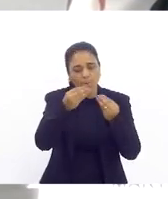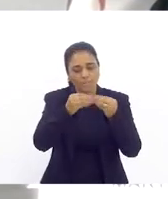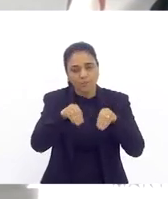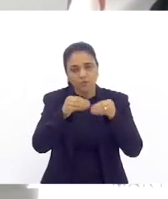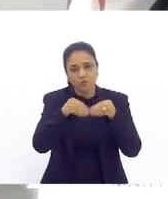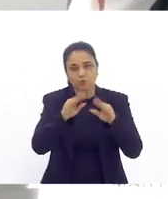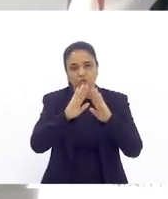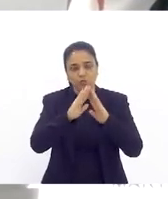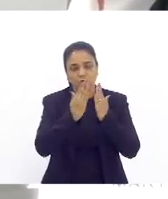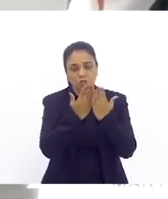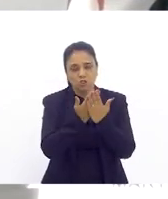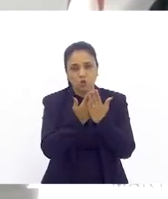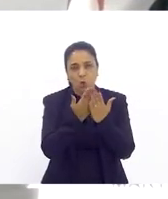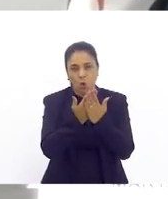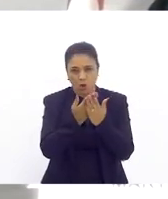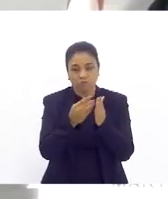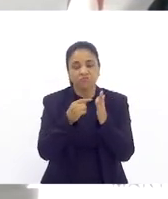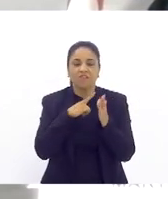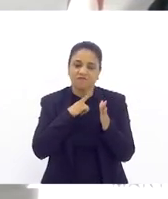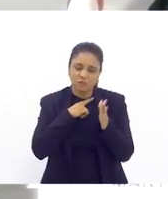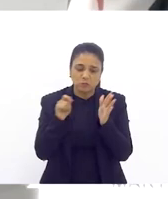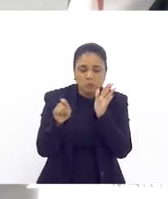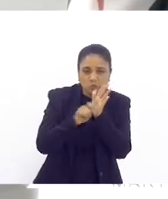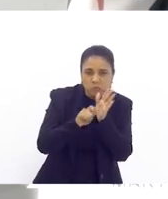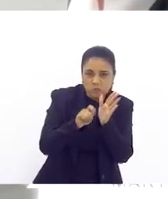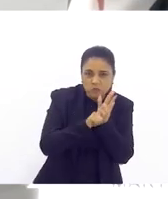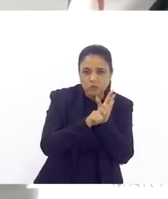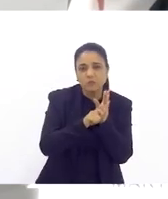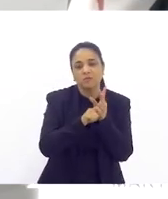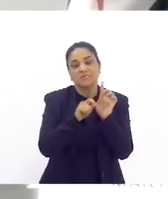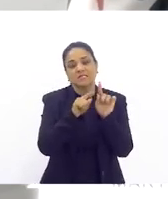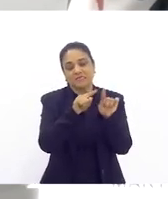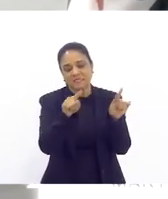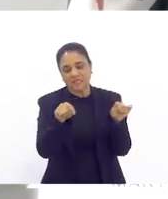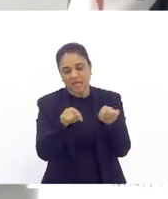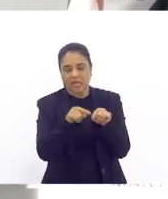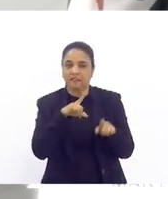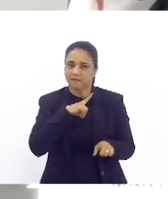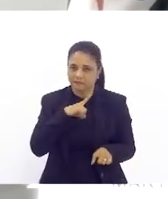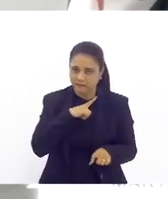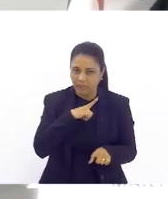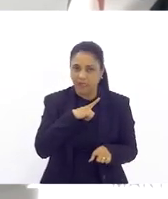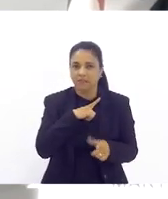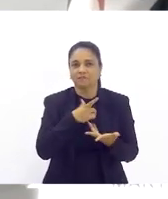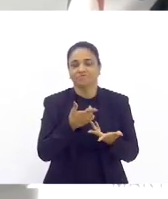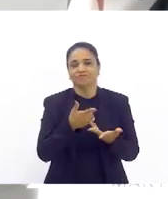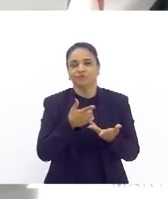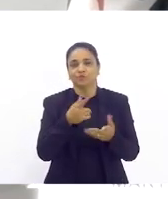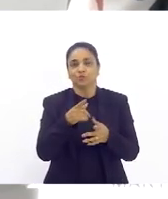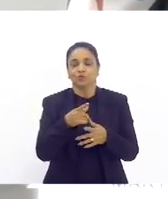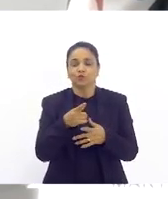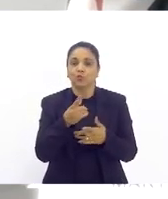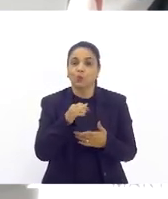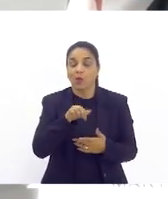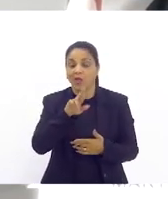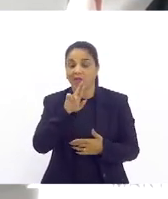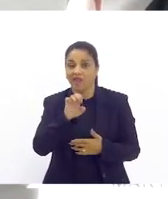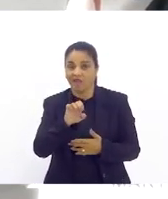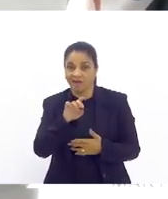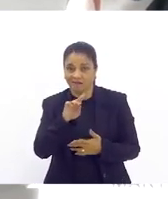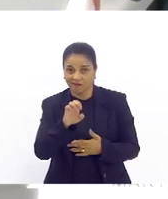onde o tráfico de drogas muitas vezes tomar conta da sala de aula um efeito no Recreio Então